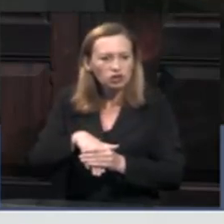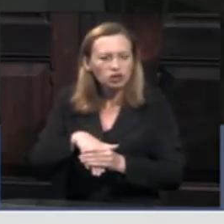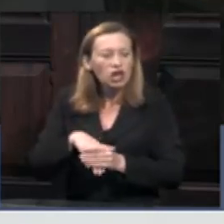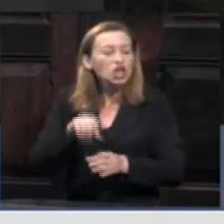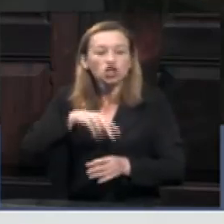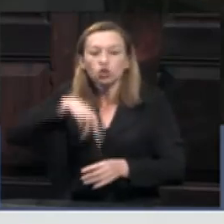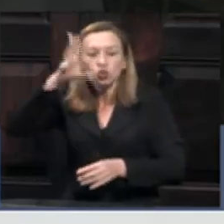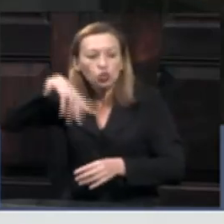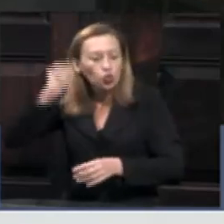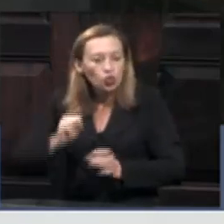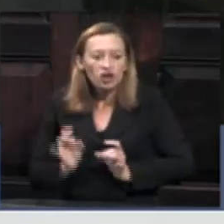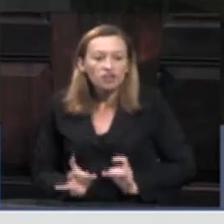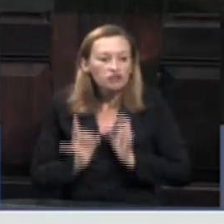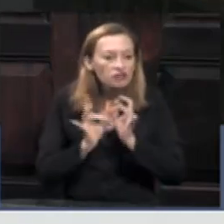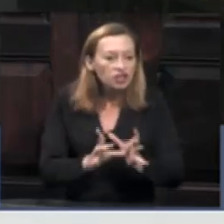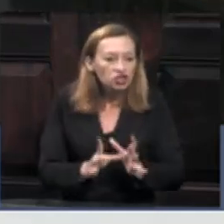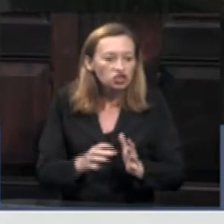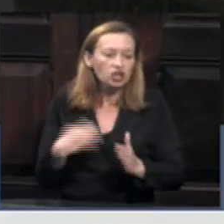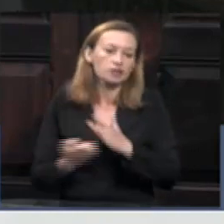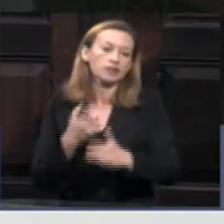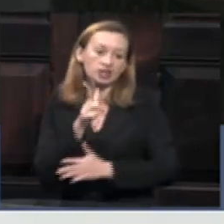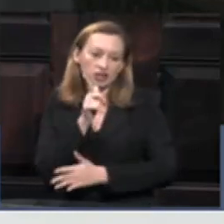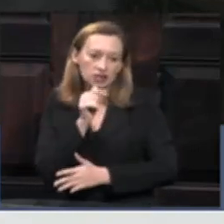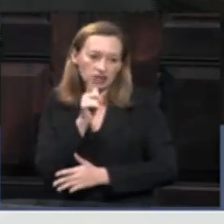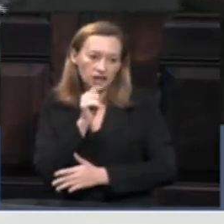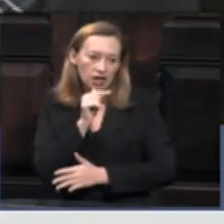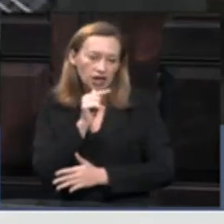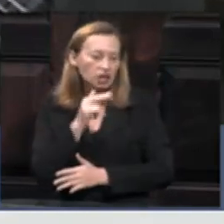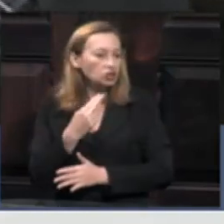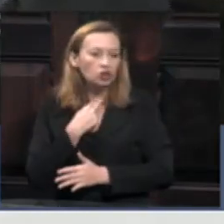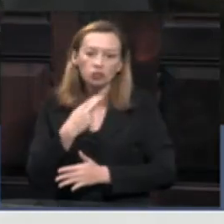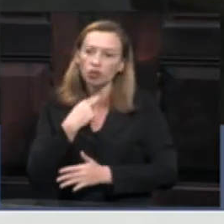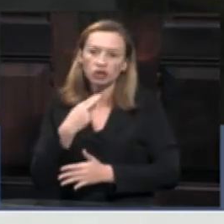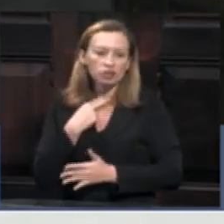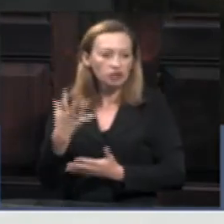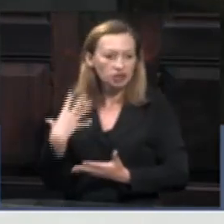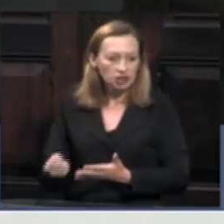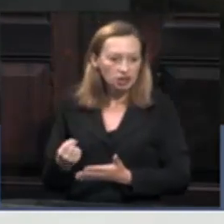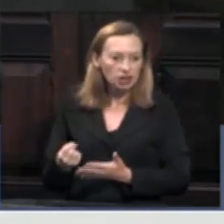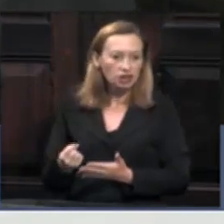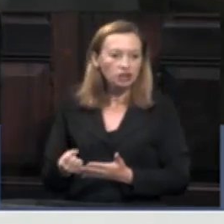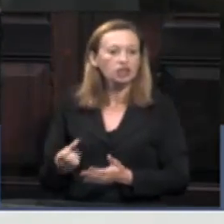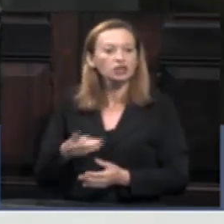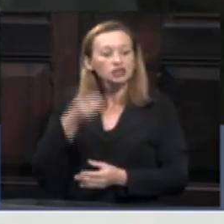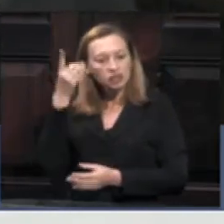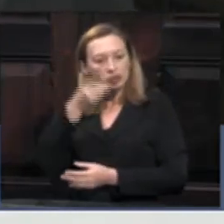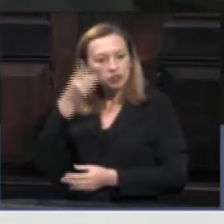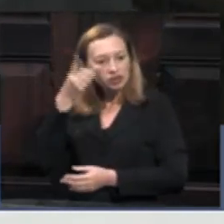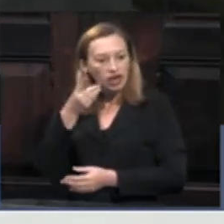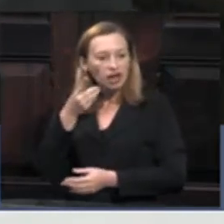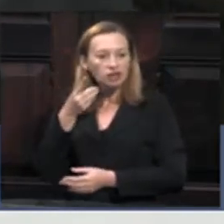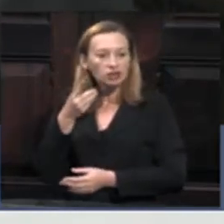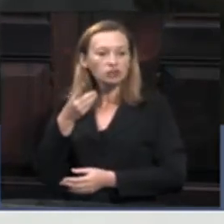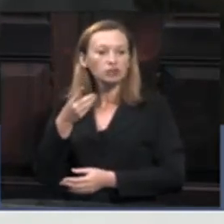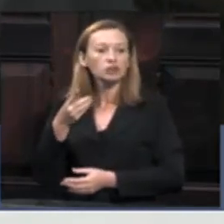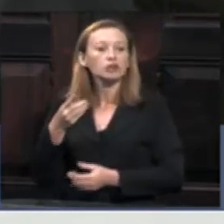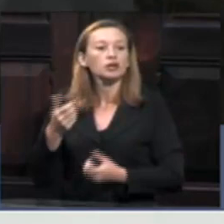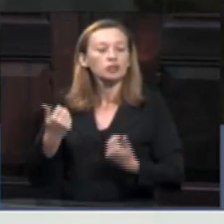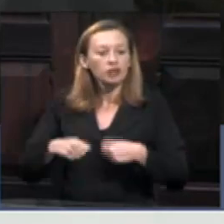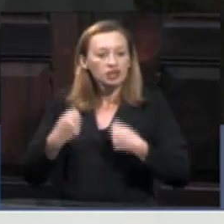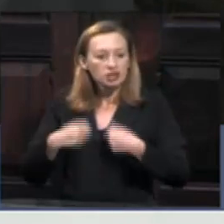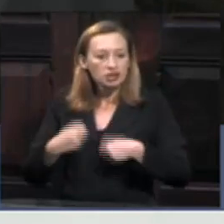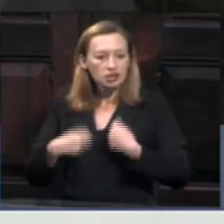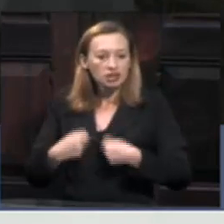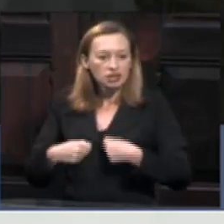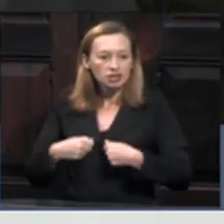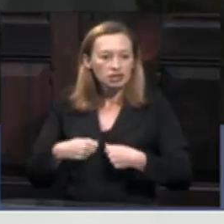como garantia desse acordo esdrúxulo, fazer voltar isso agora. Deputado tem palavra, e principalmente quando ele